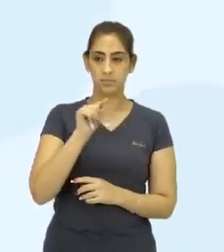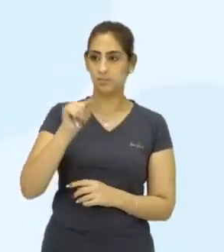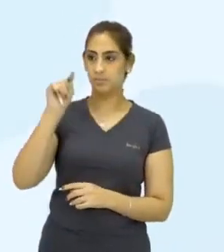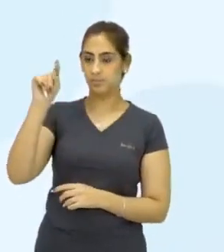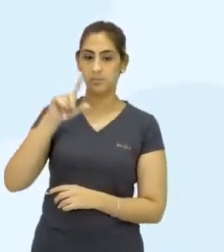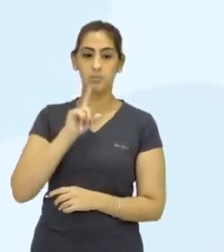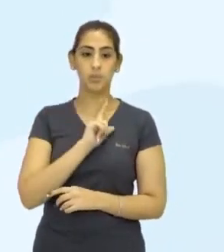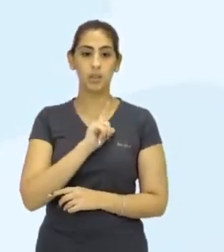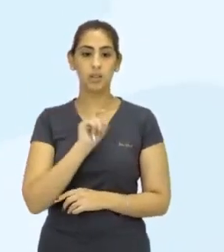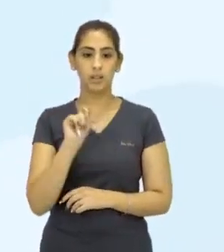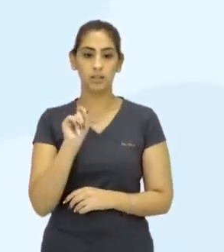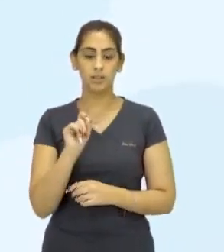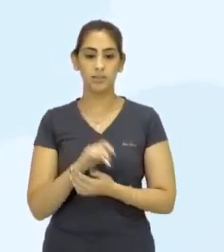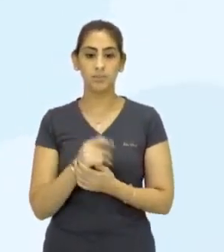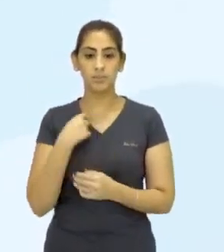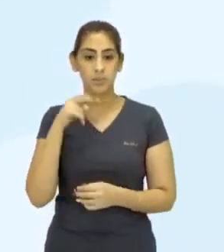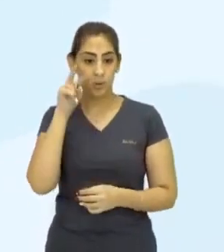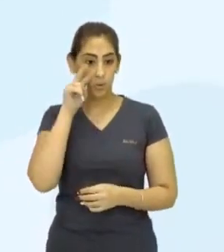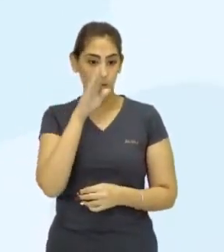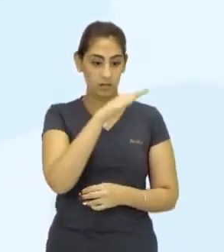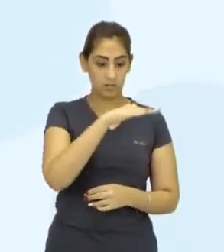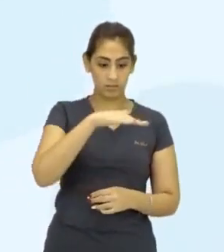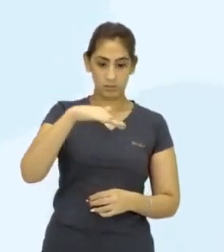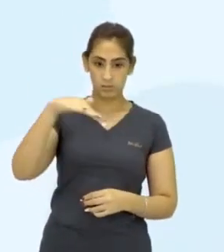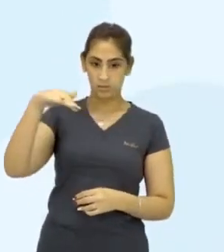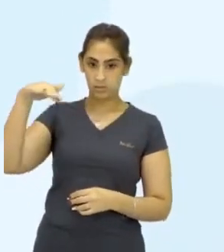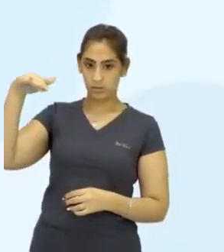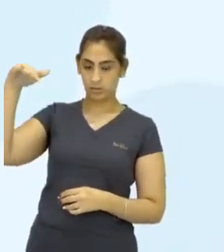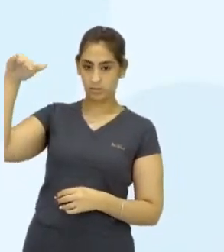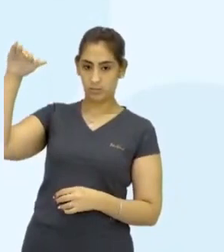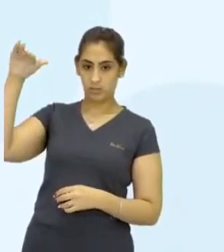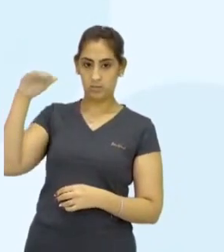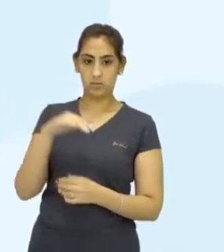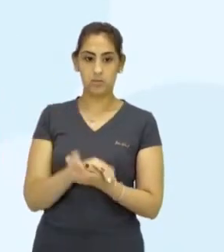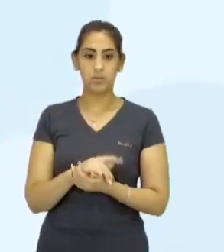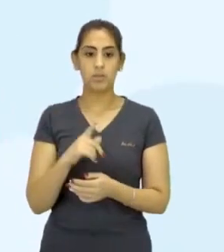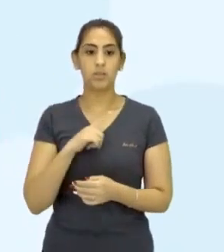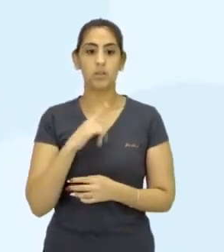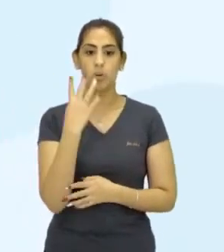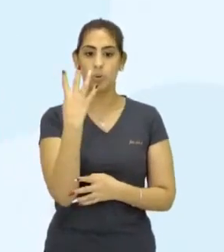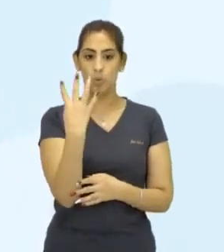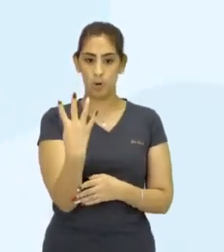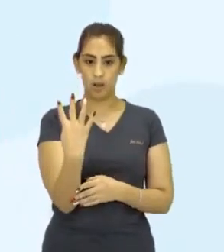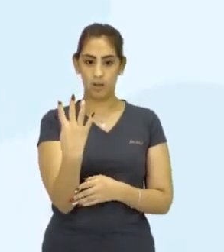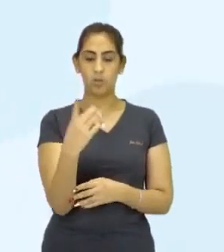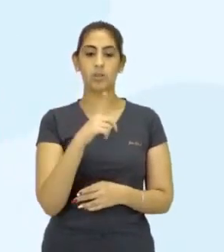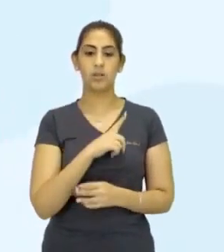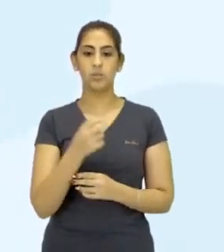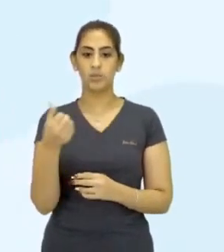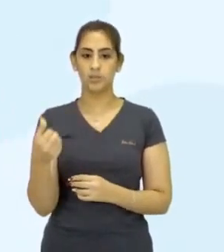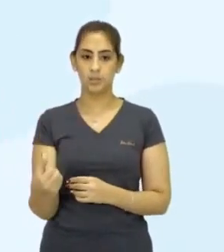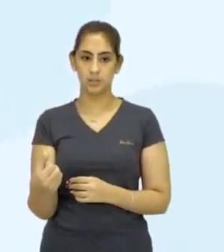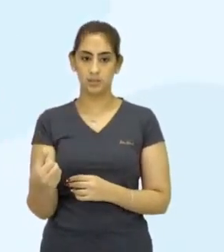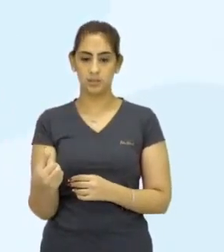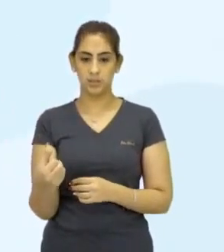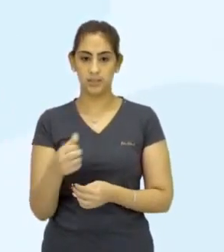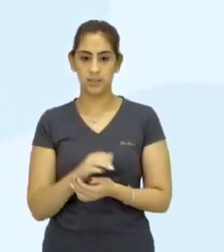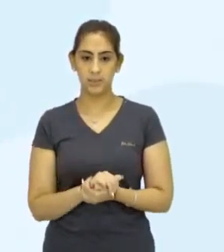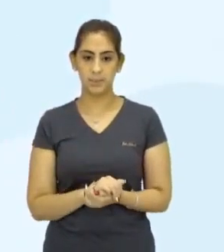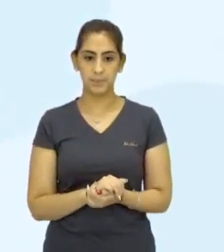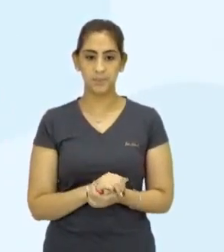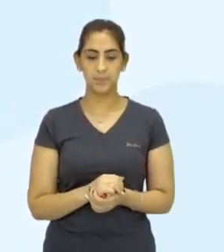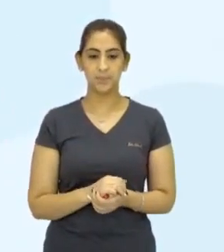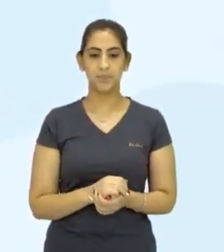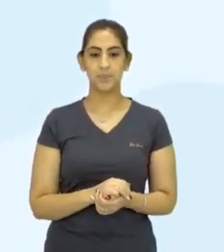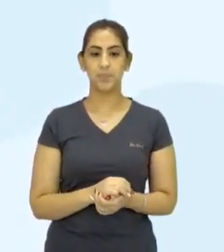que olhar o eixo, na horizontal, o eixo X, que é o T no caso. Tem o 4 e tem o 6. Então, 6 menos 4, né? Lembra? Do maior